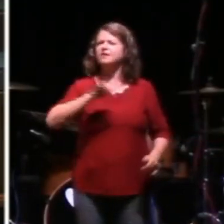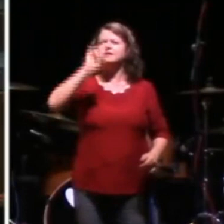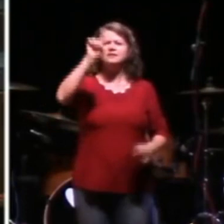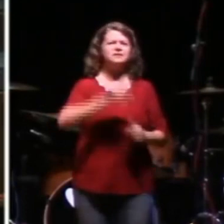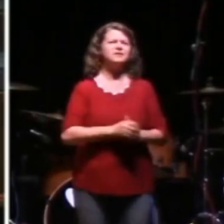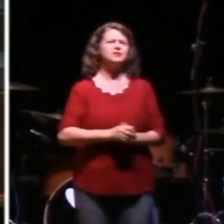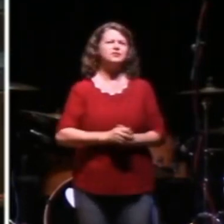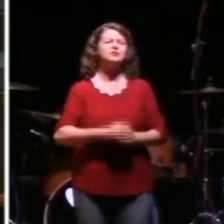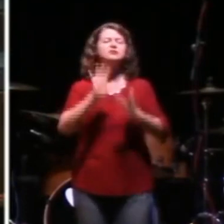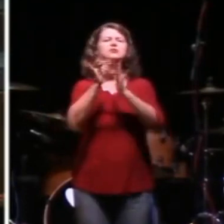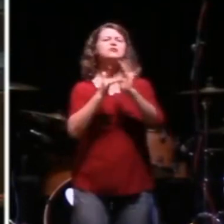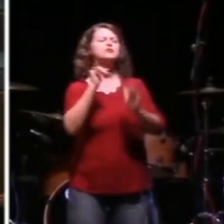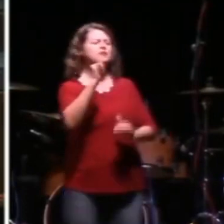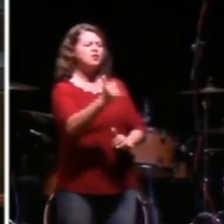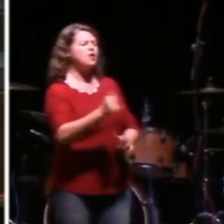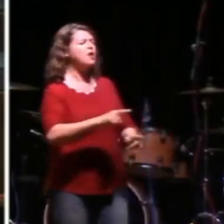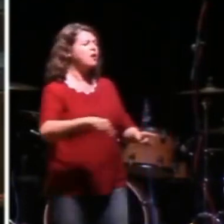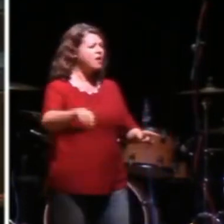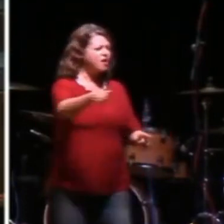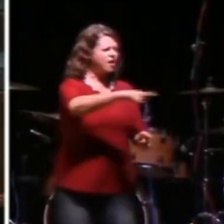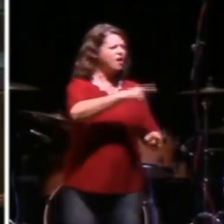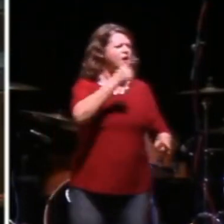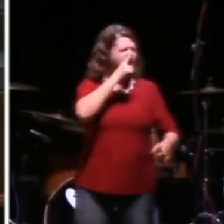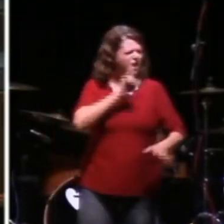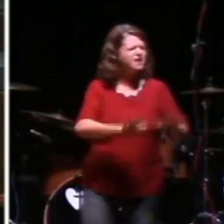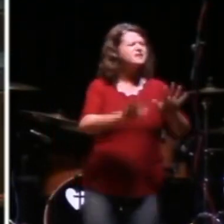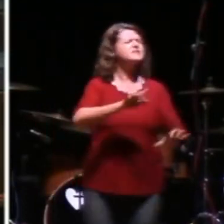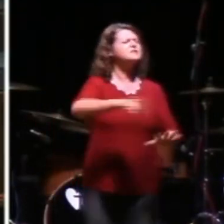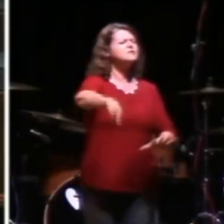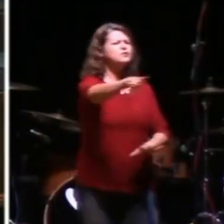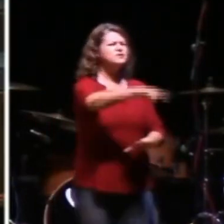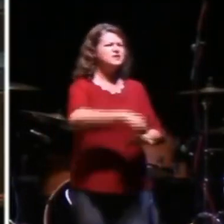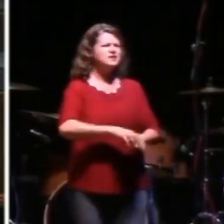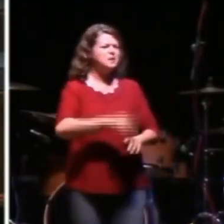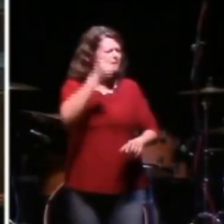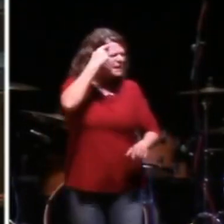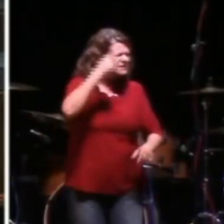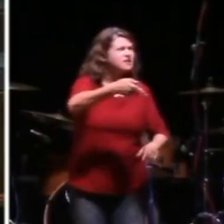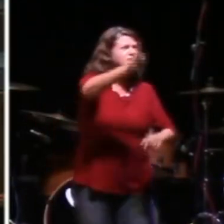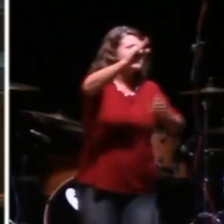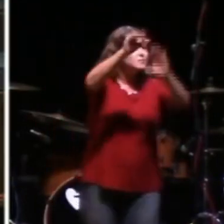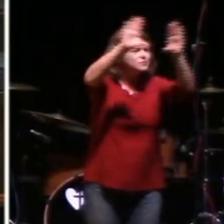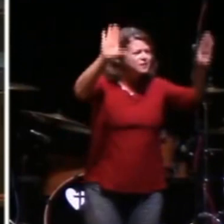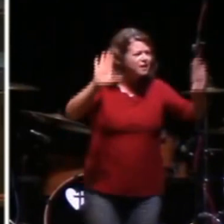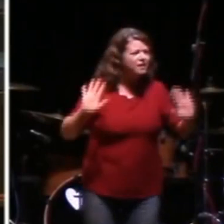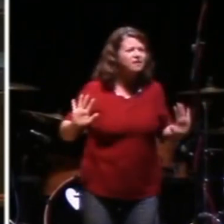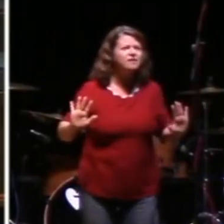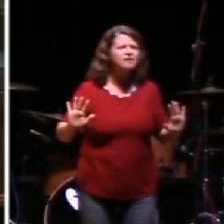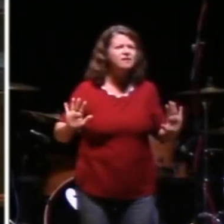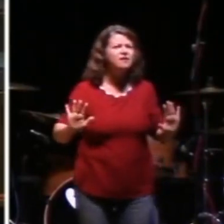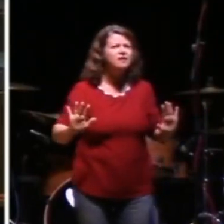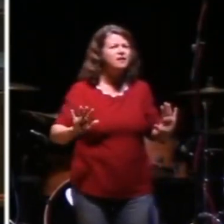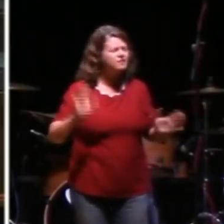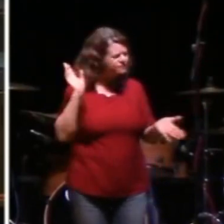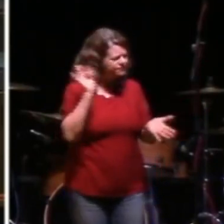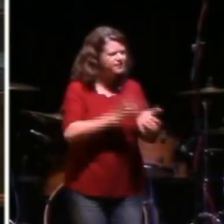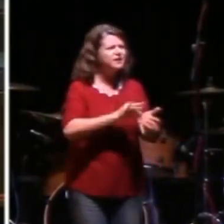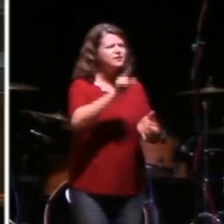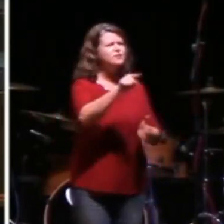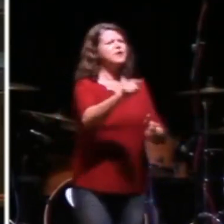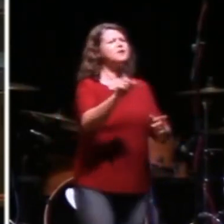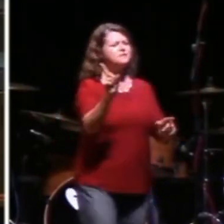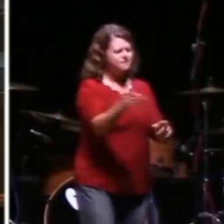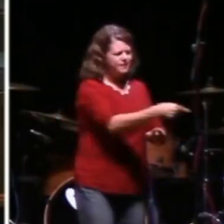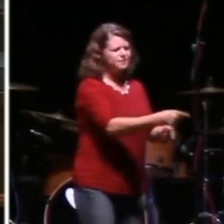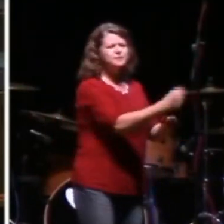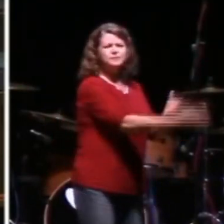aos céus em verdade motivo que depressa de serás ao inferno é porque naquele dia mini